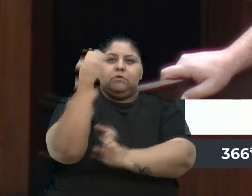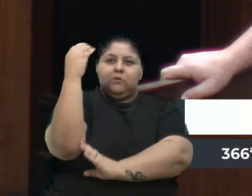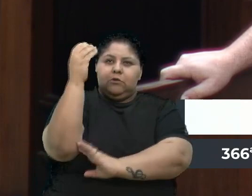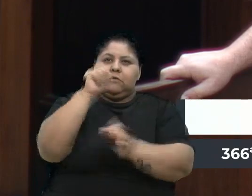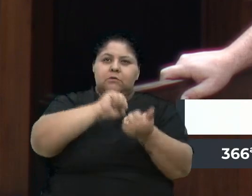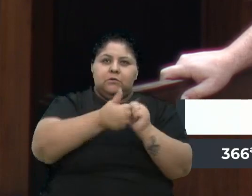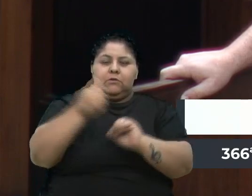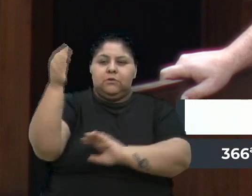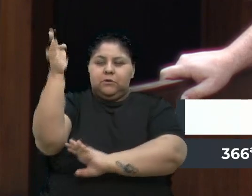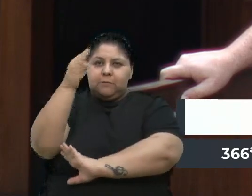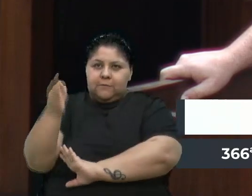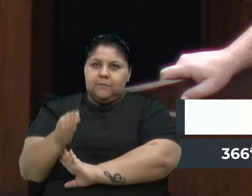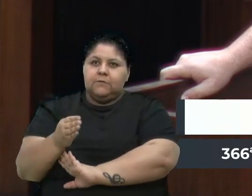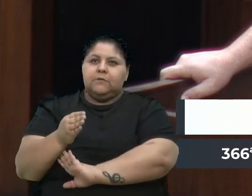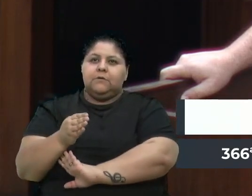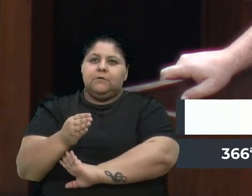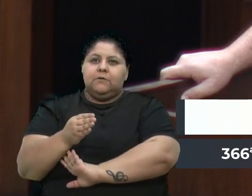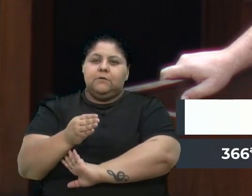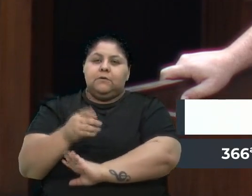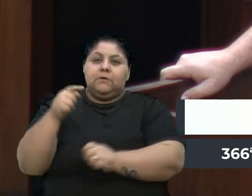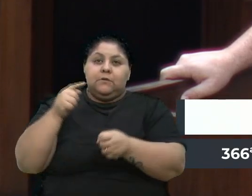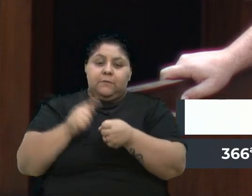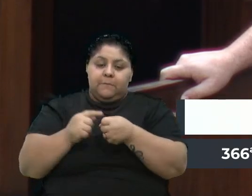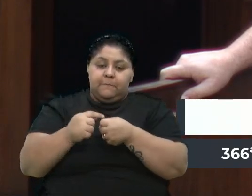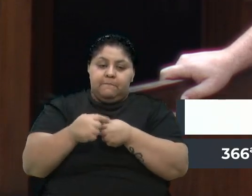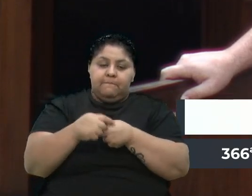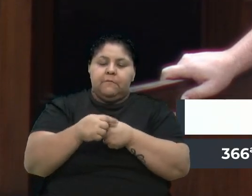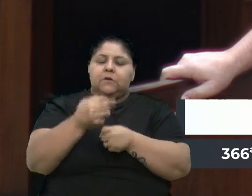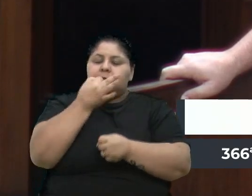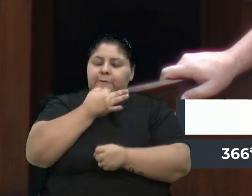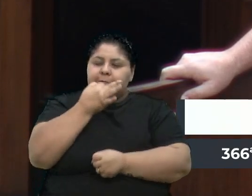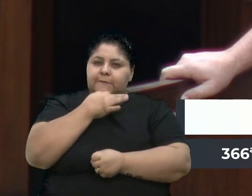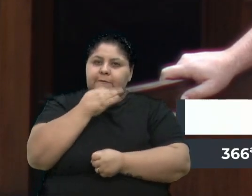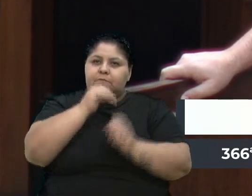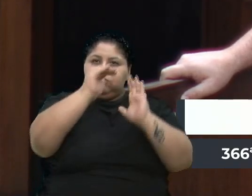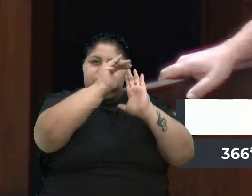do Brasil, para que Caxias do Sul esteja no roteiro